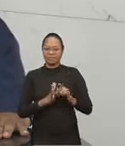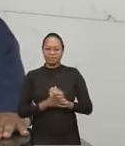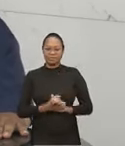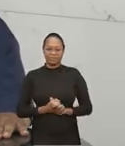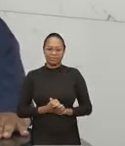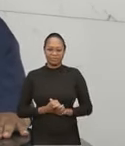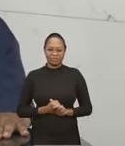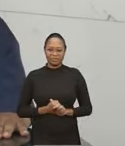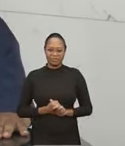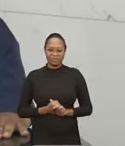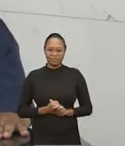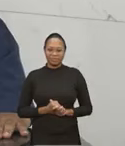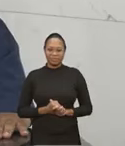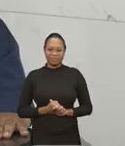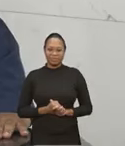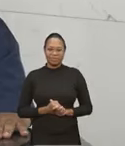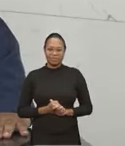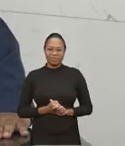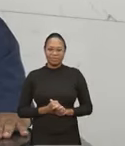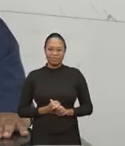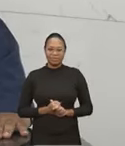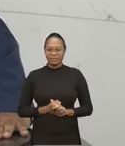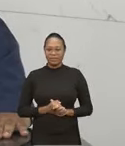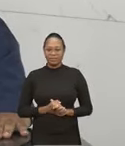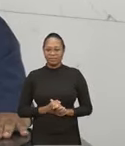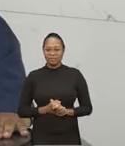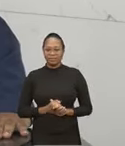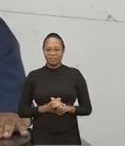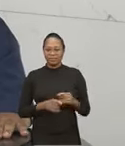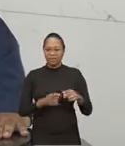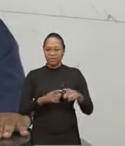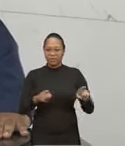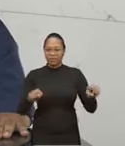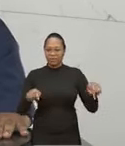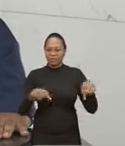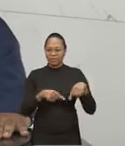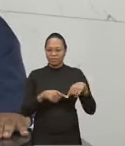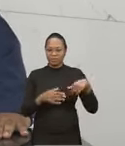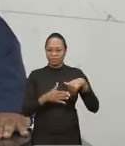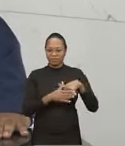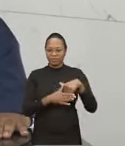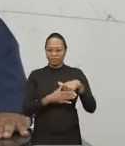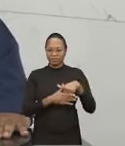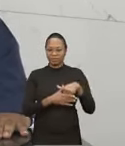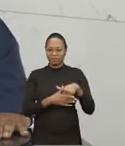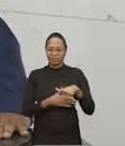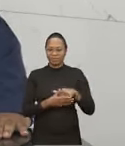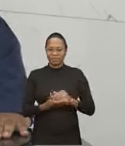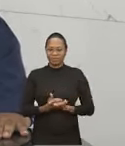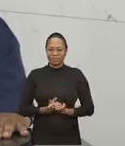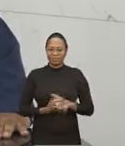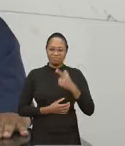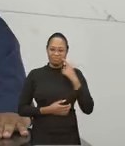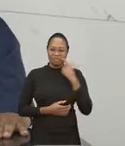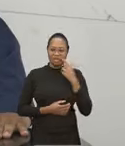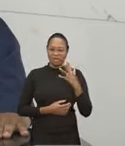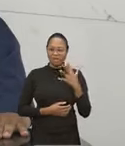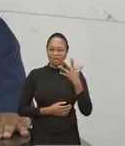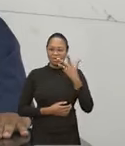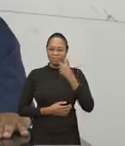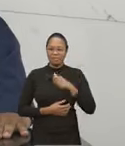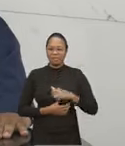comunidade. O campo de Areias, quem passa ali na Estrada do Coco vê ali um campo maravilhoso,